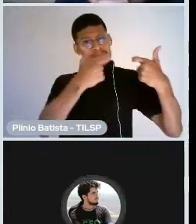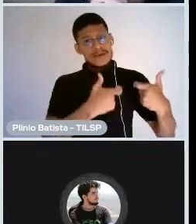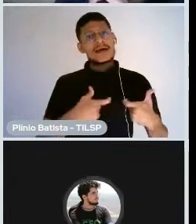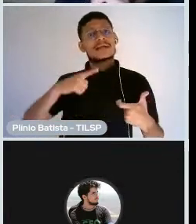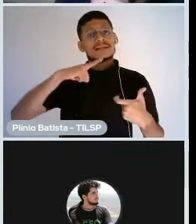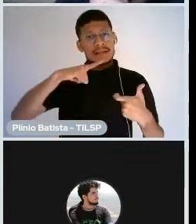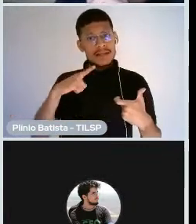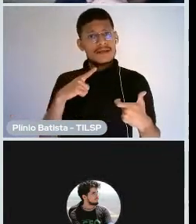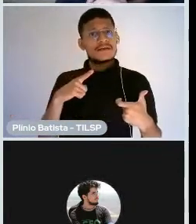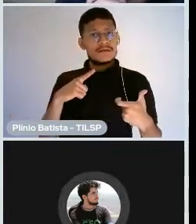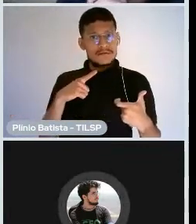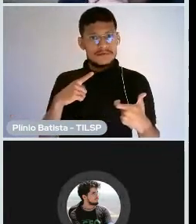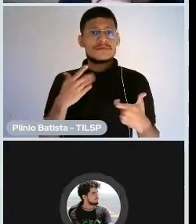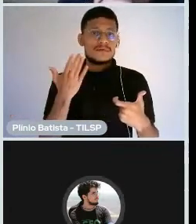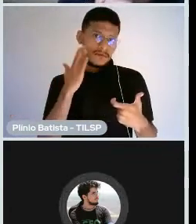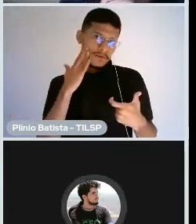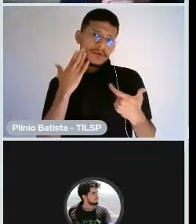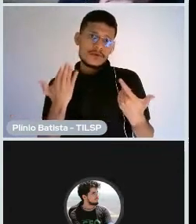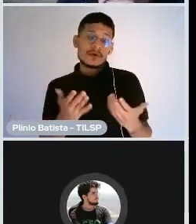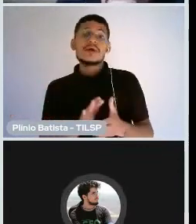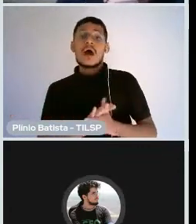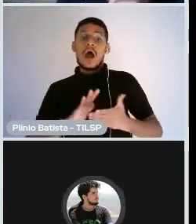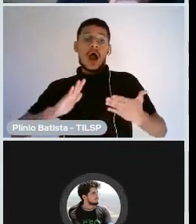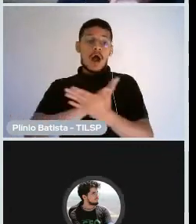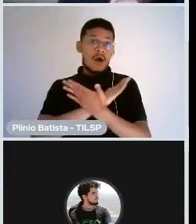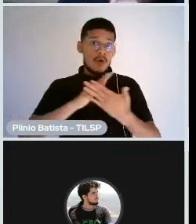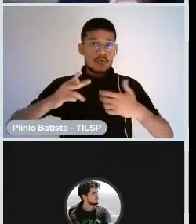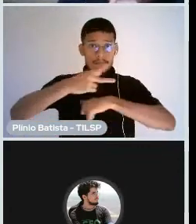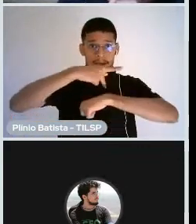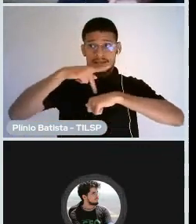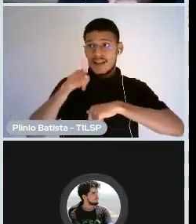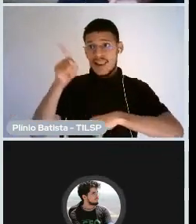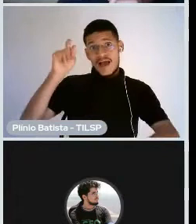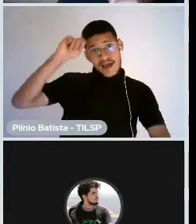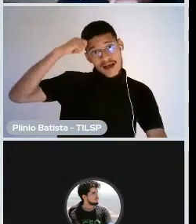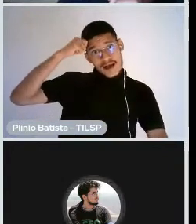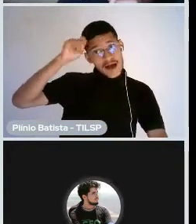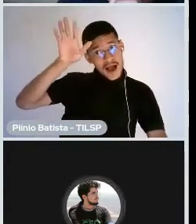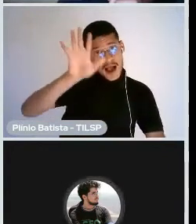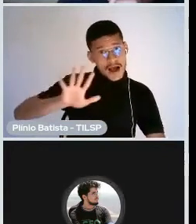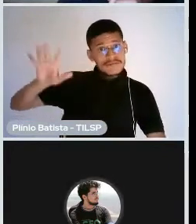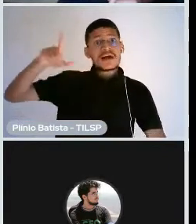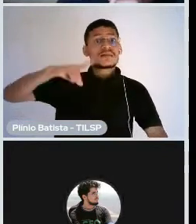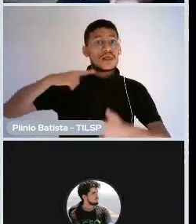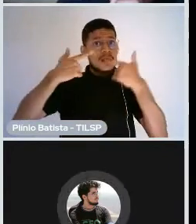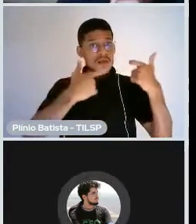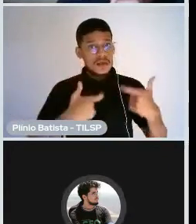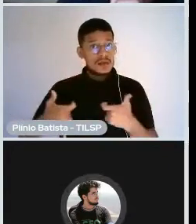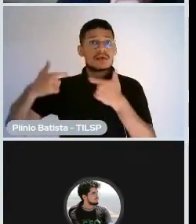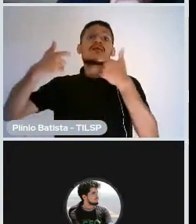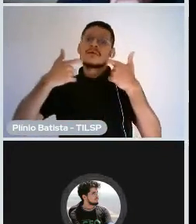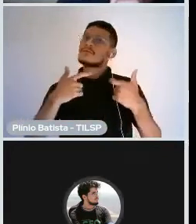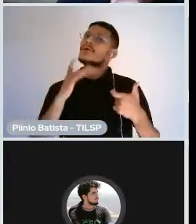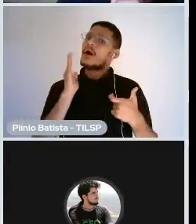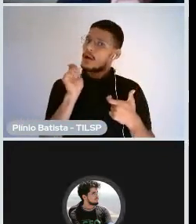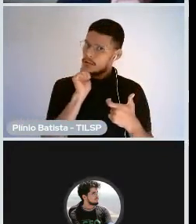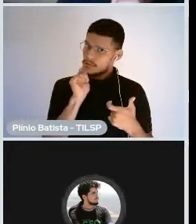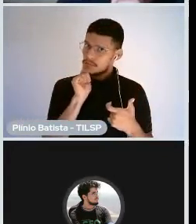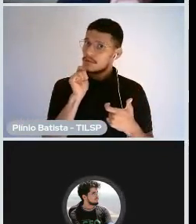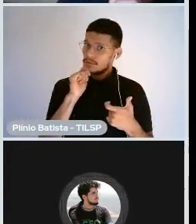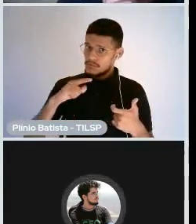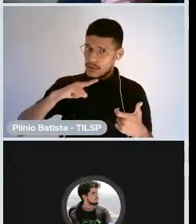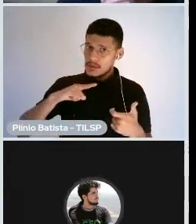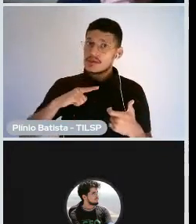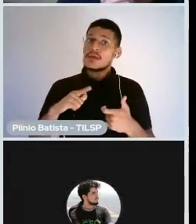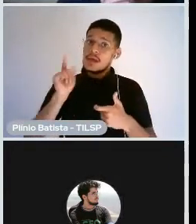pirâmides etárias. Alguns países da África ainda se encontram em guerras, principalmente guerras civis, e isso a gente pode ver que